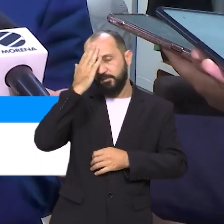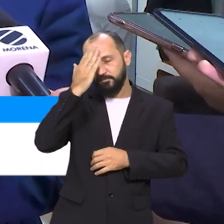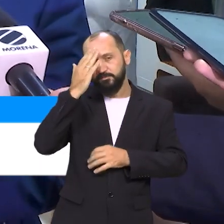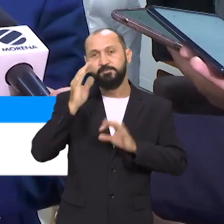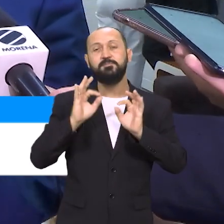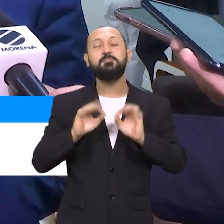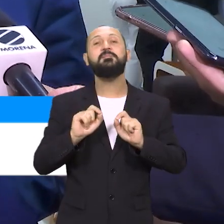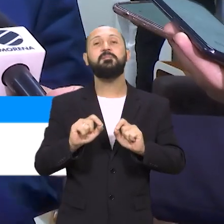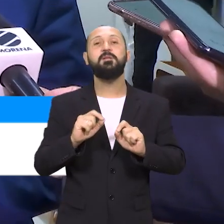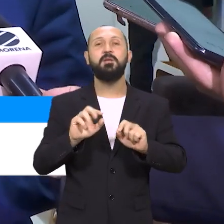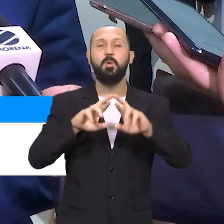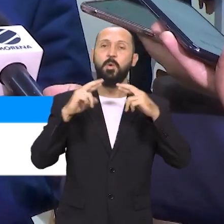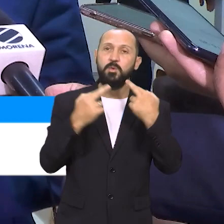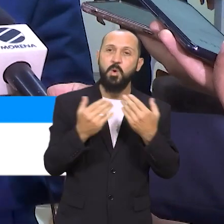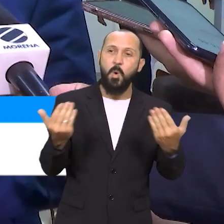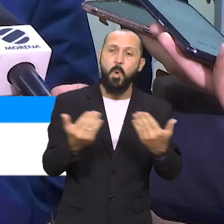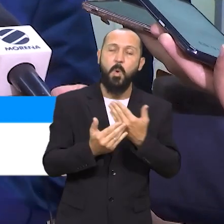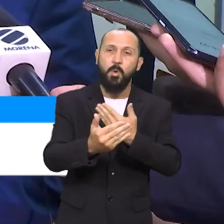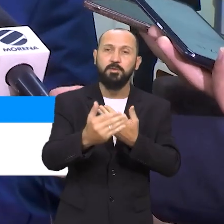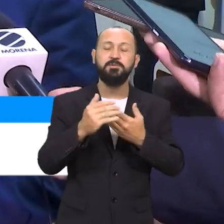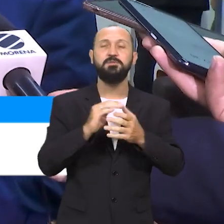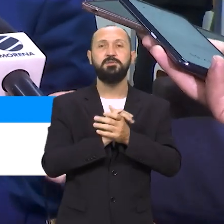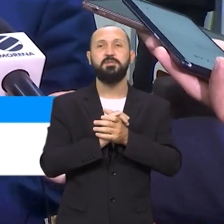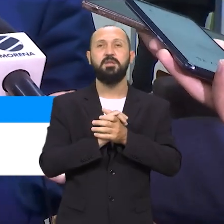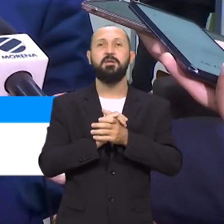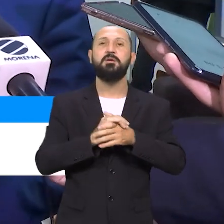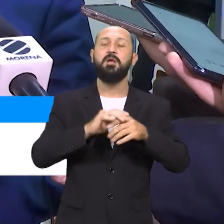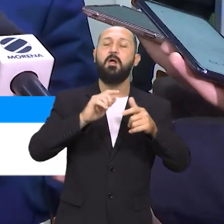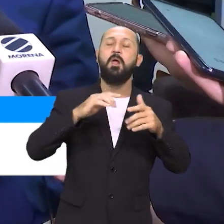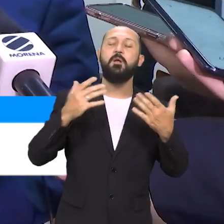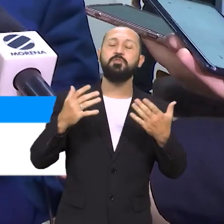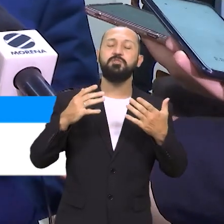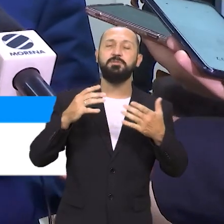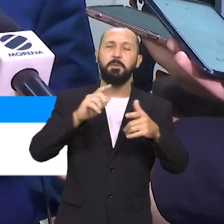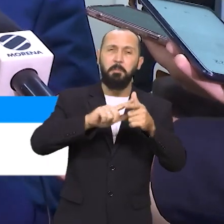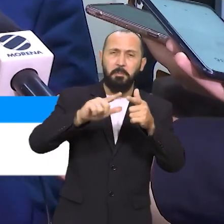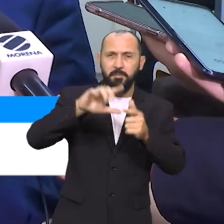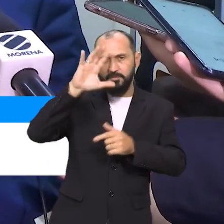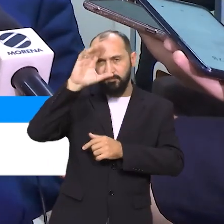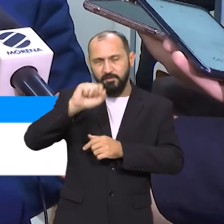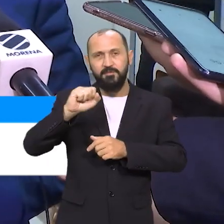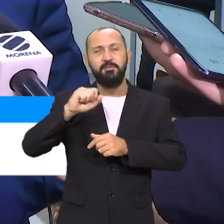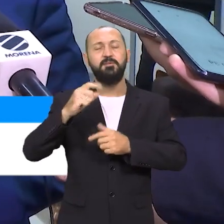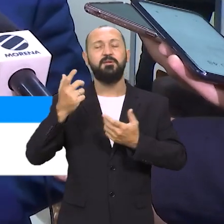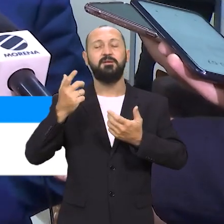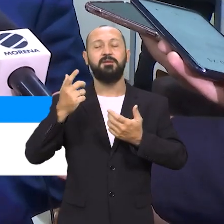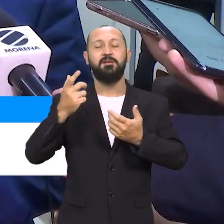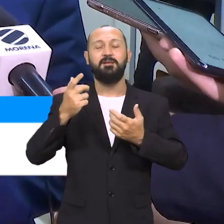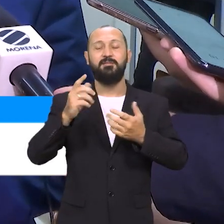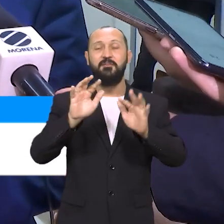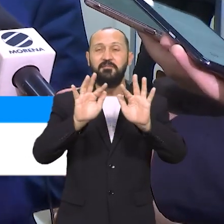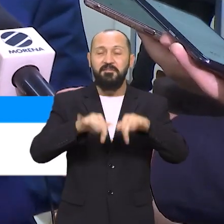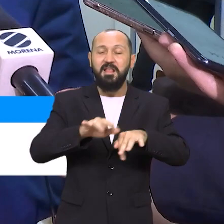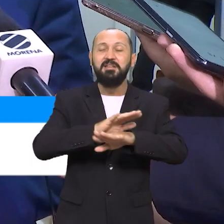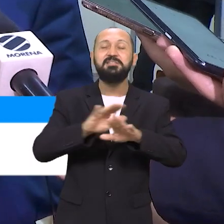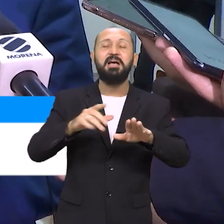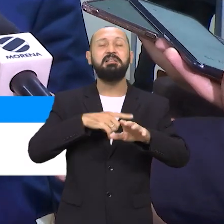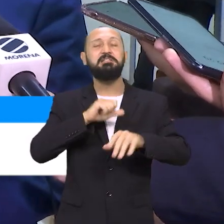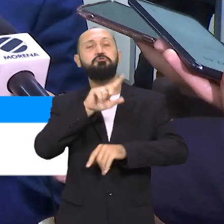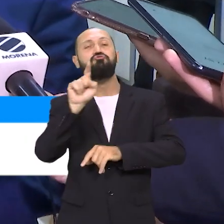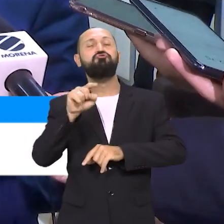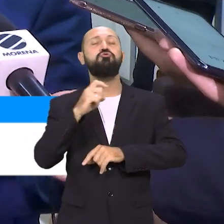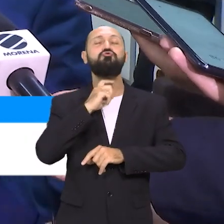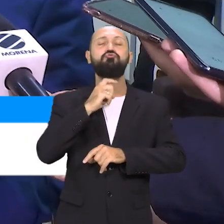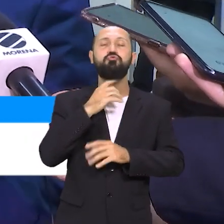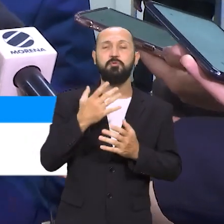tenho certeza que com a reunião de hoje nós sanamos qualquer mal-entendido e podemos